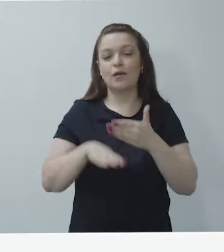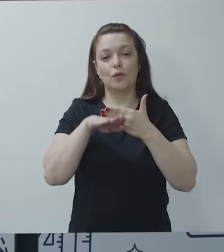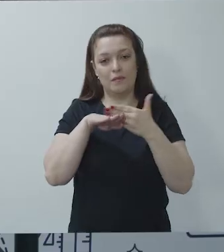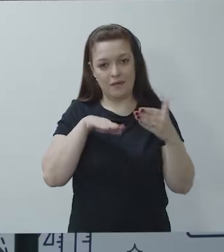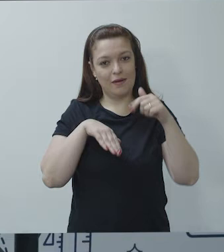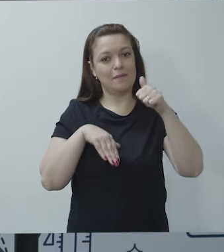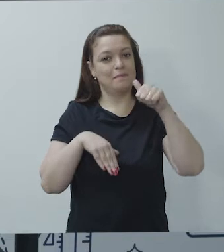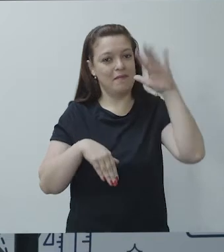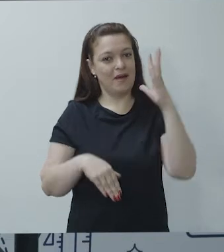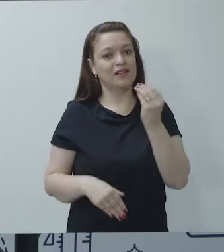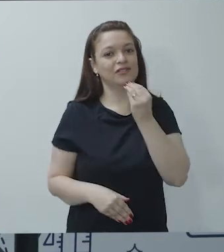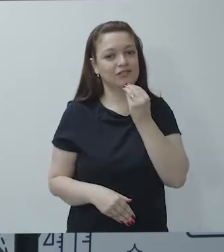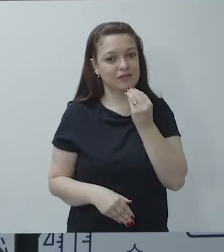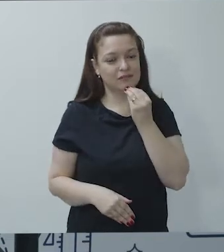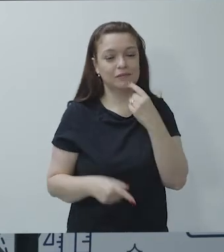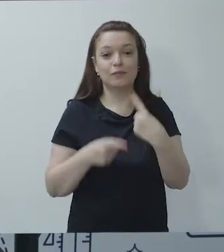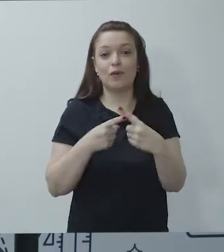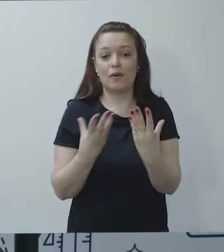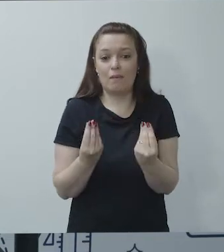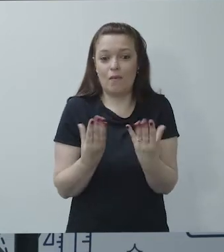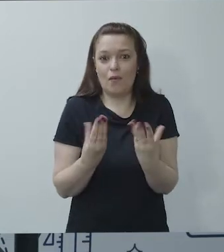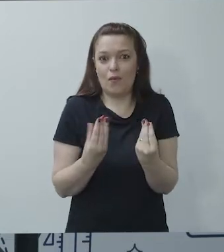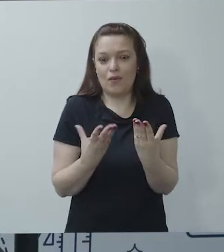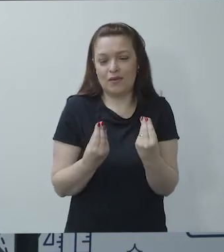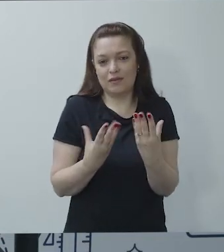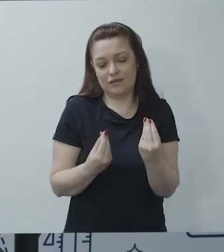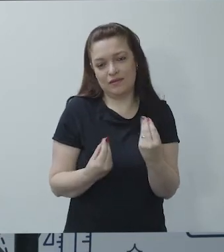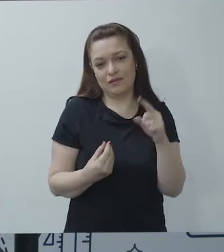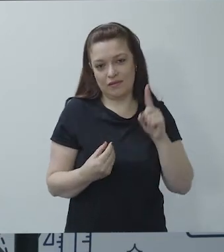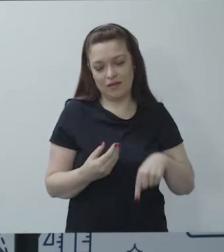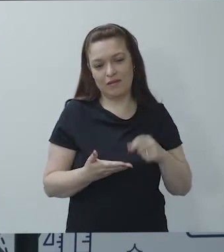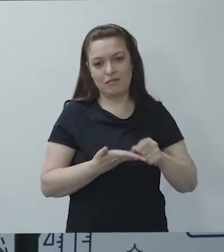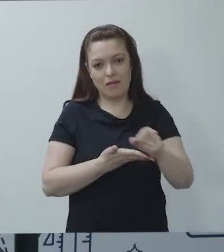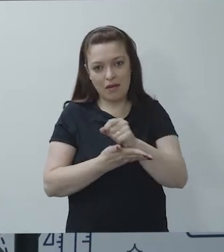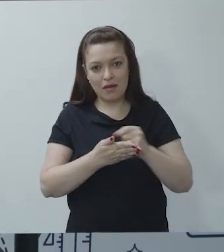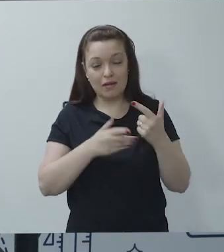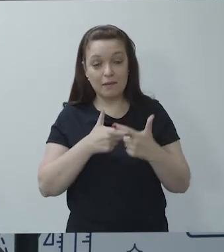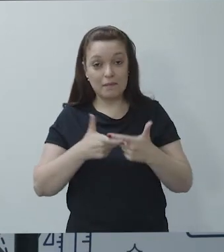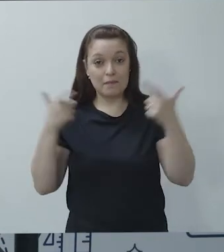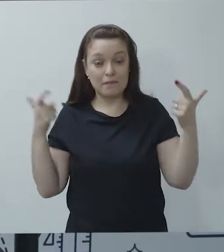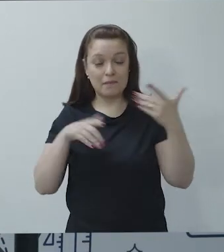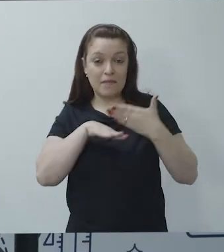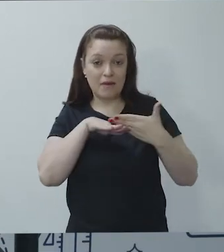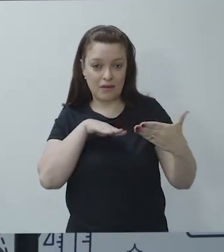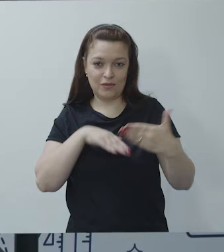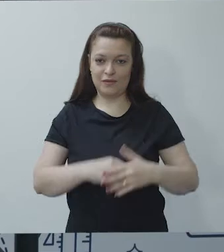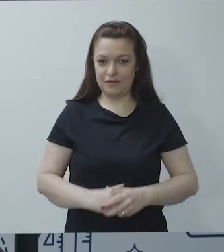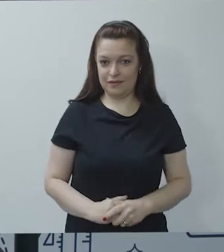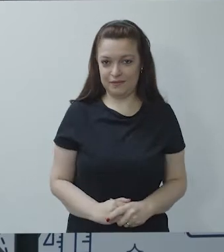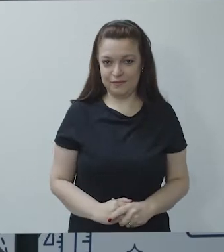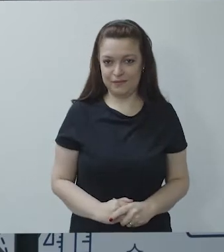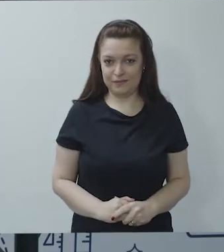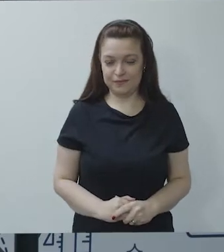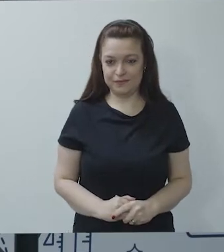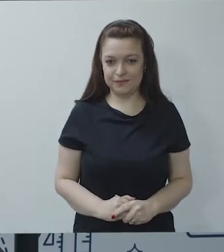tem mais chance de ser sorteada, porque tem mais bolinhas brancas do que bolinhas